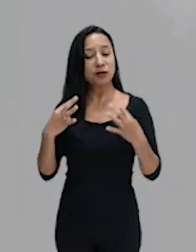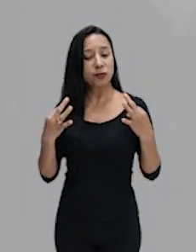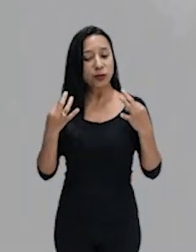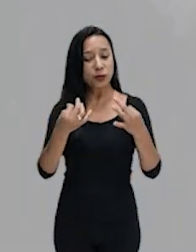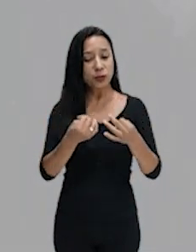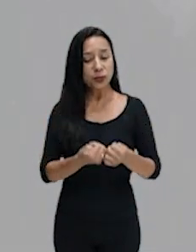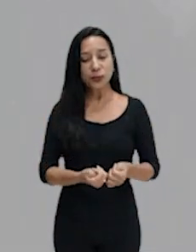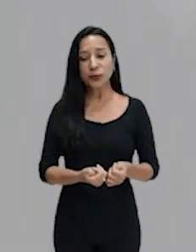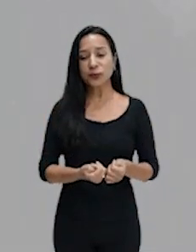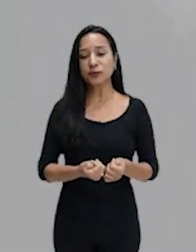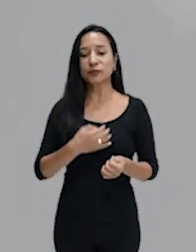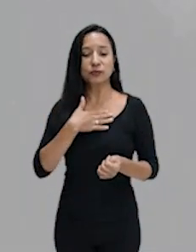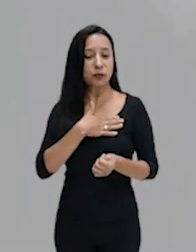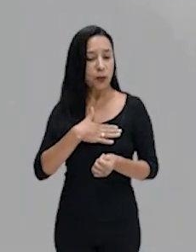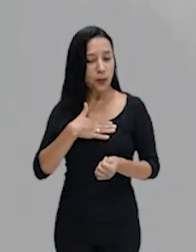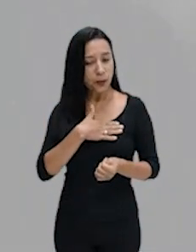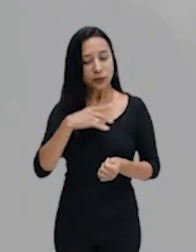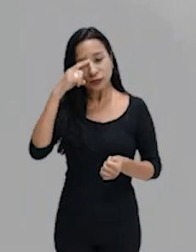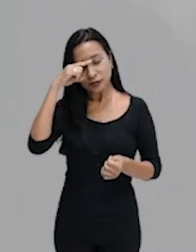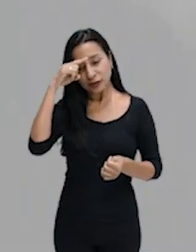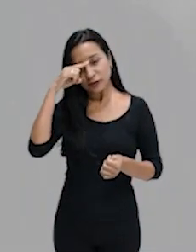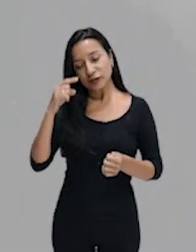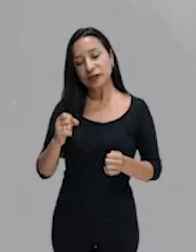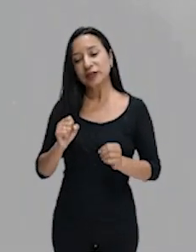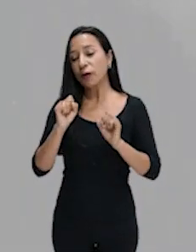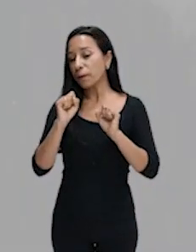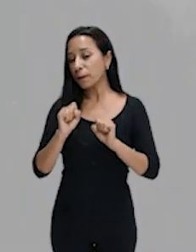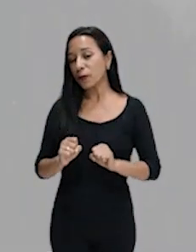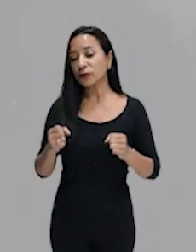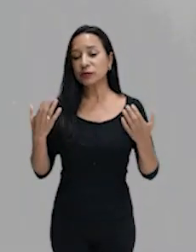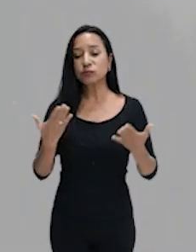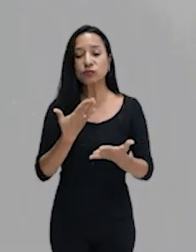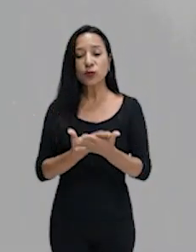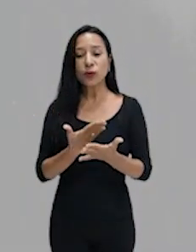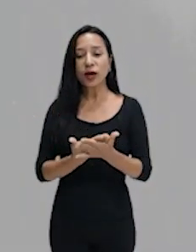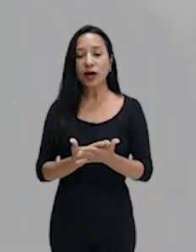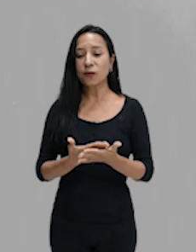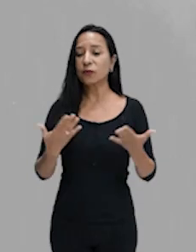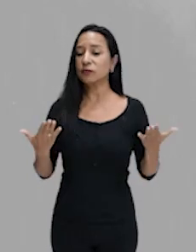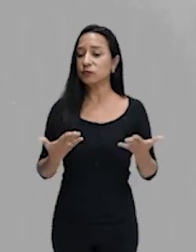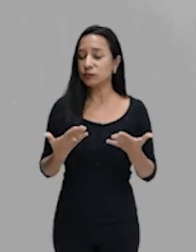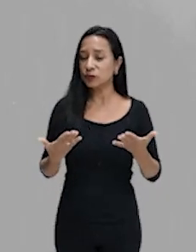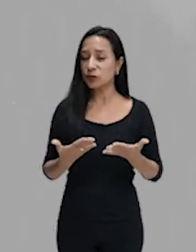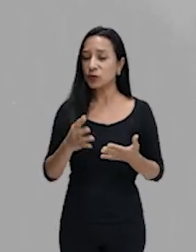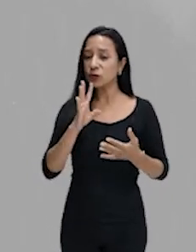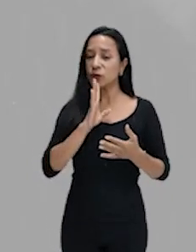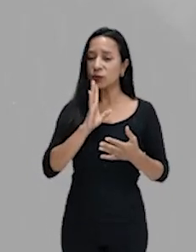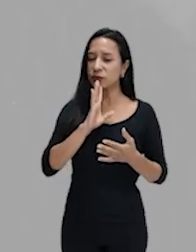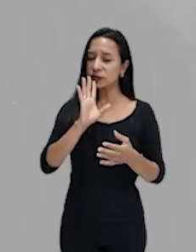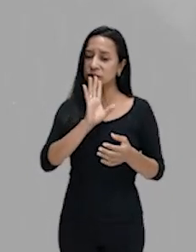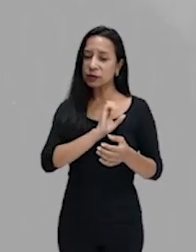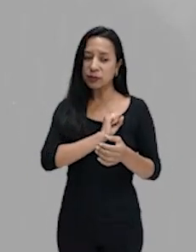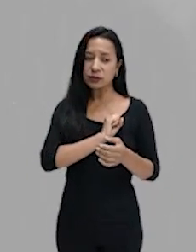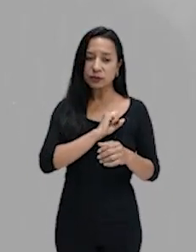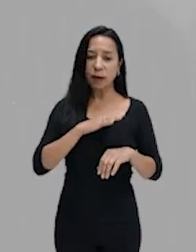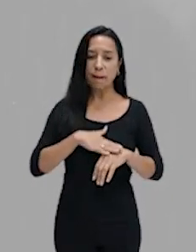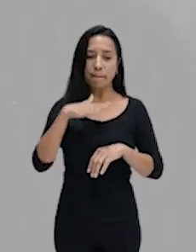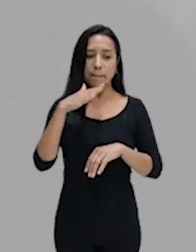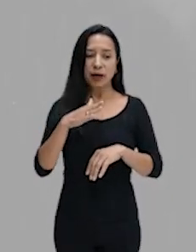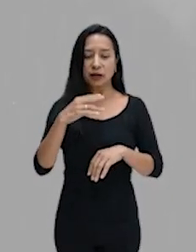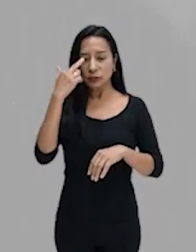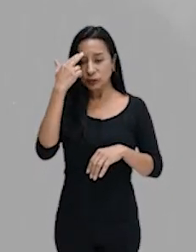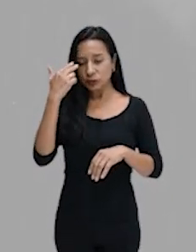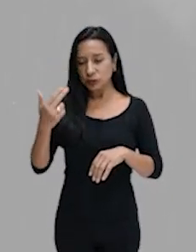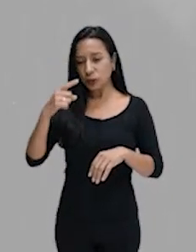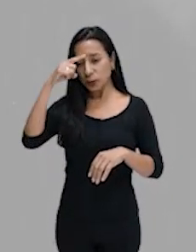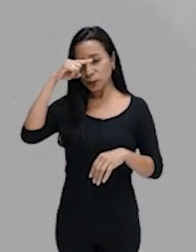conhecem muito dessa mulher, hoje possam, com essa aula de hoje, conhecer e se apaixonar mais ainda pela história